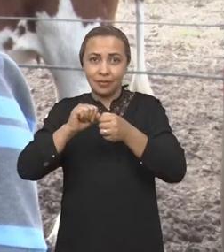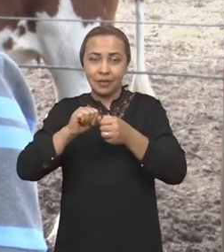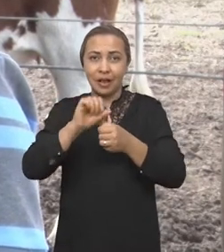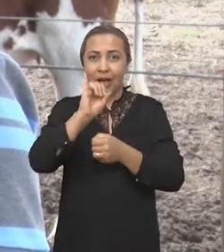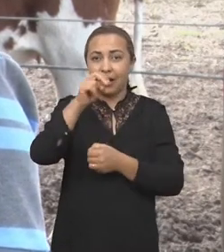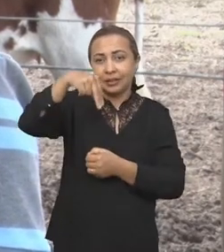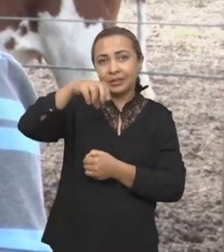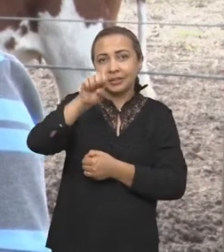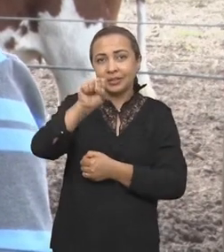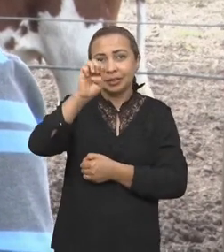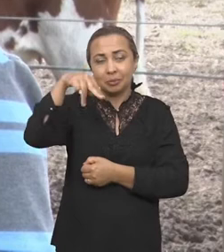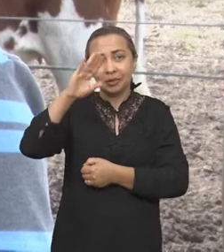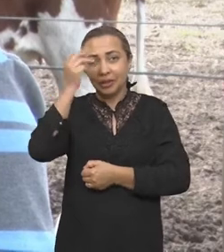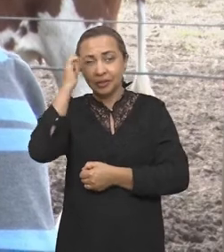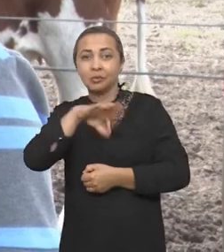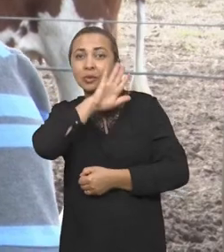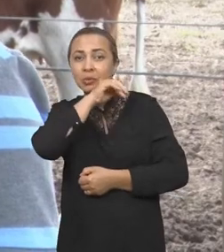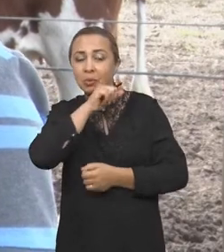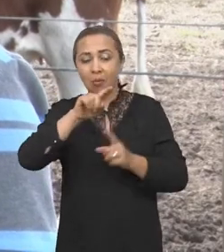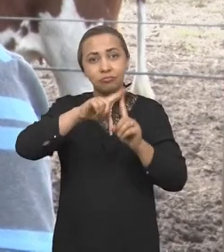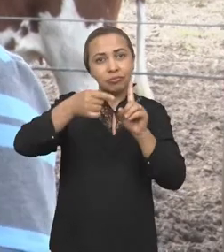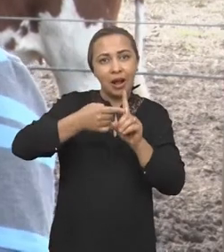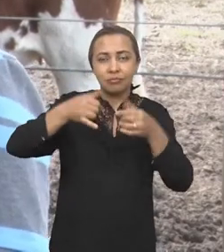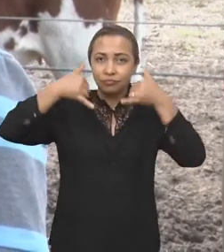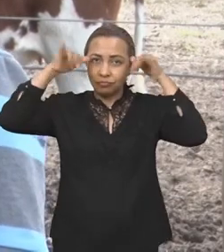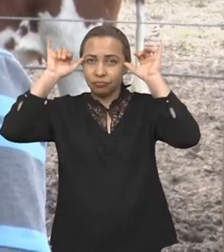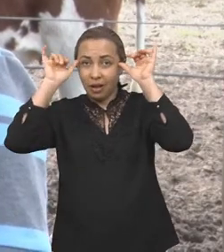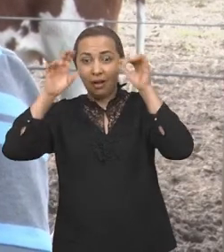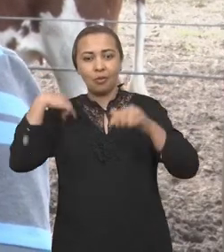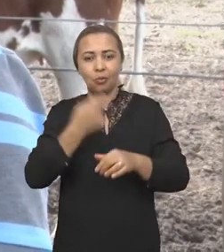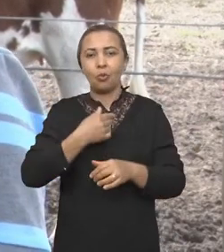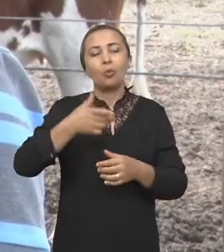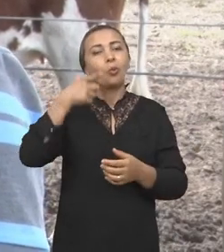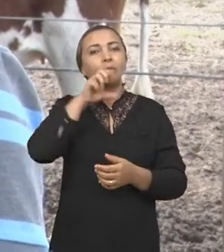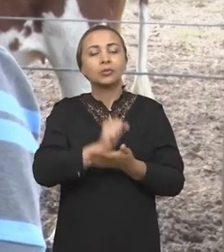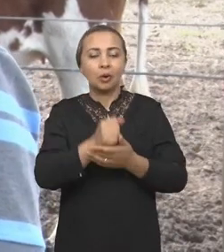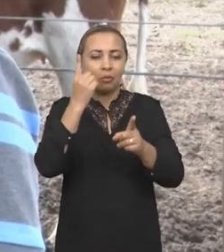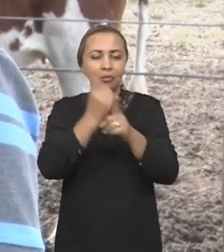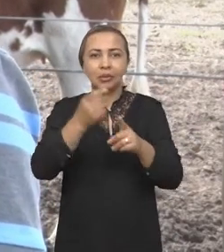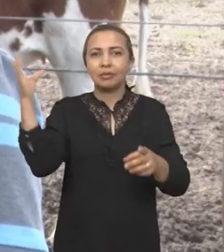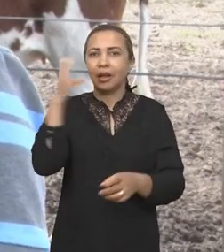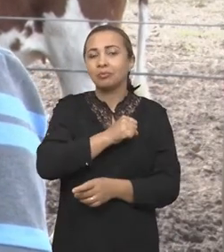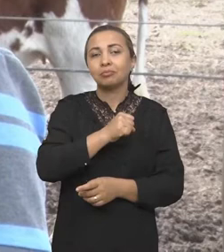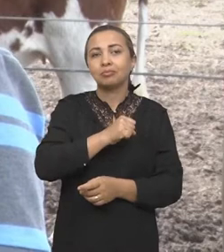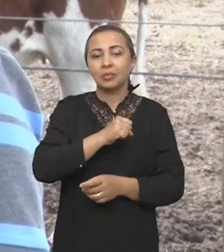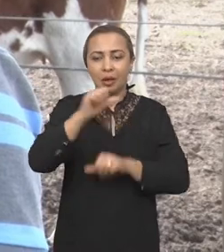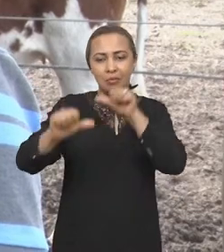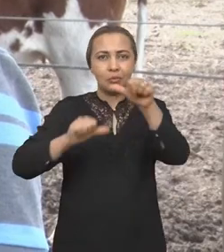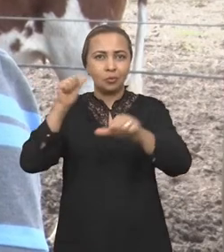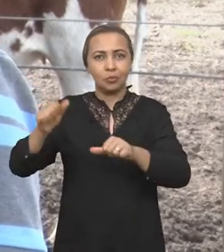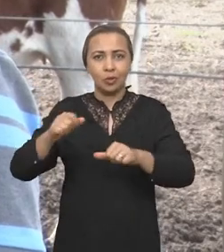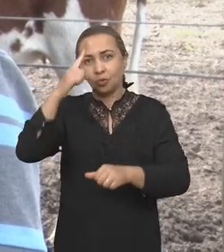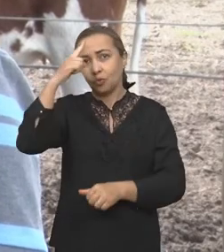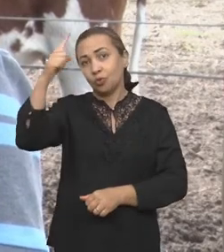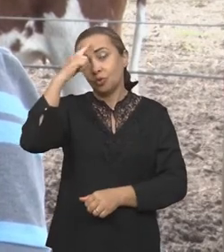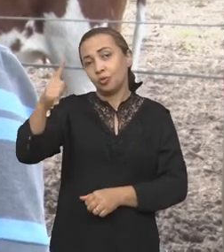a eficiência reprodutiva dentro da propriedade. A gente conseguir identificar o mais rápido possível essas alterações